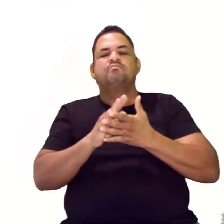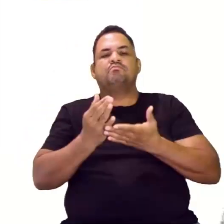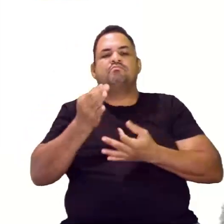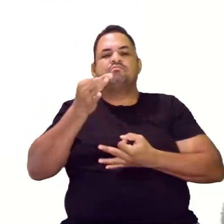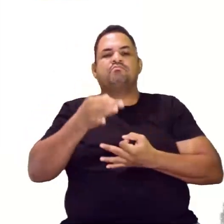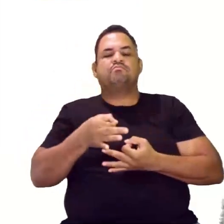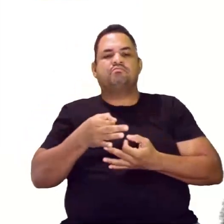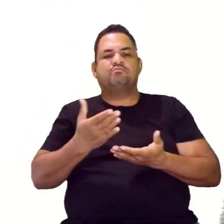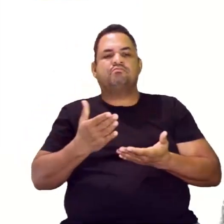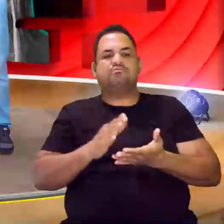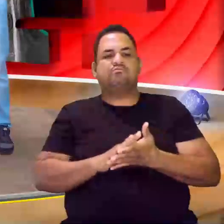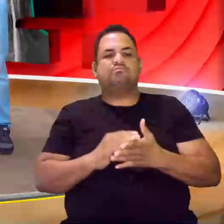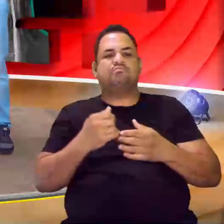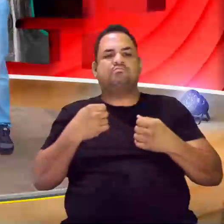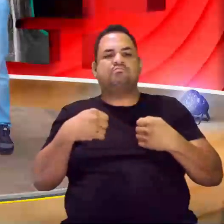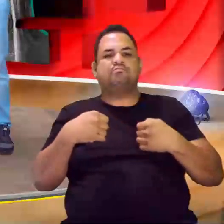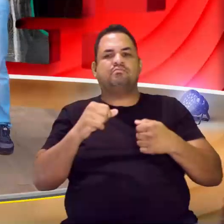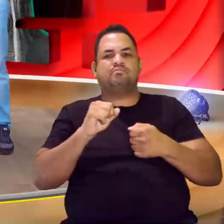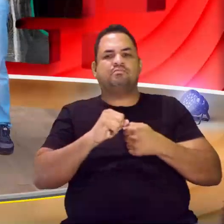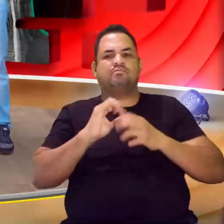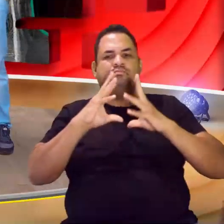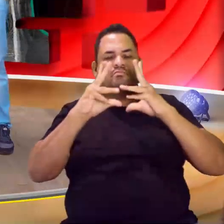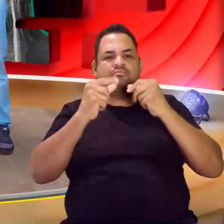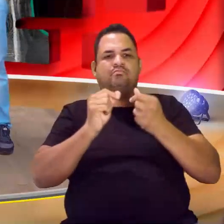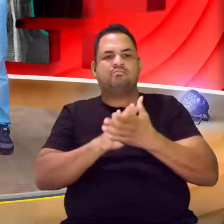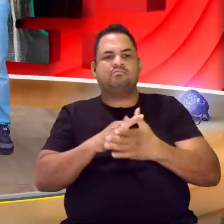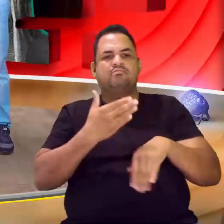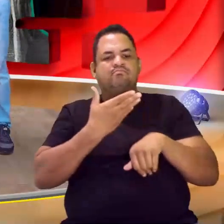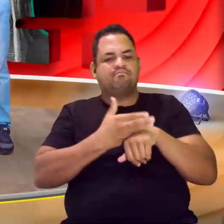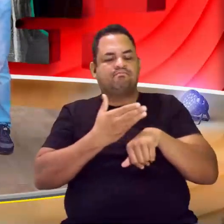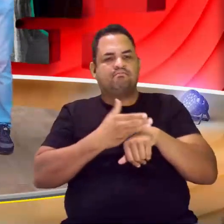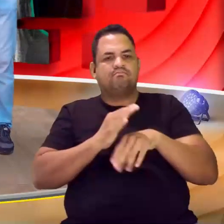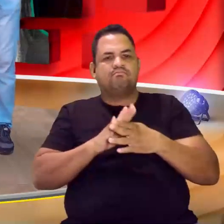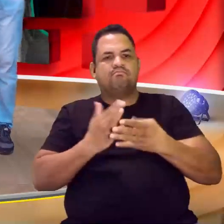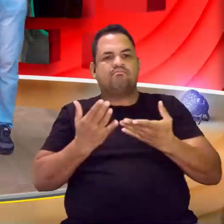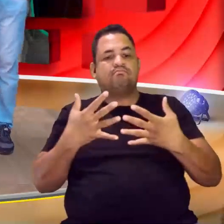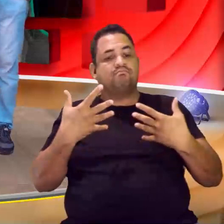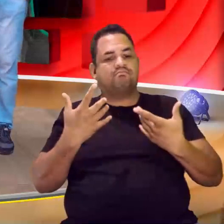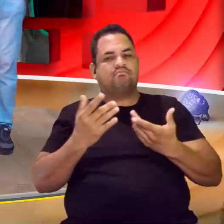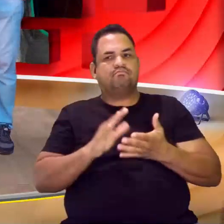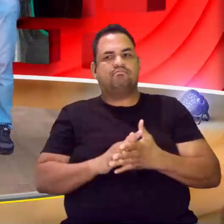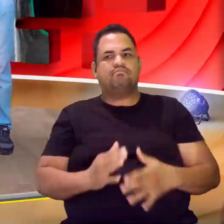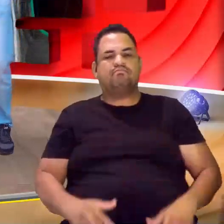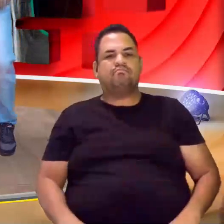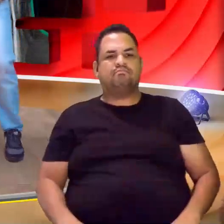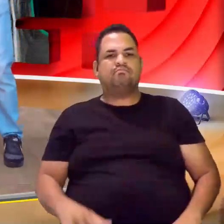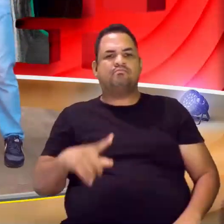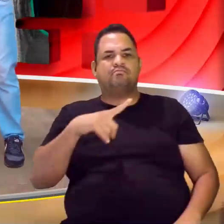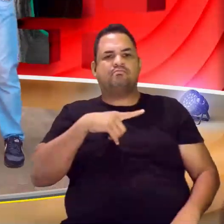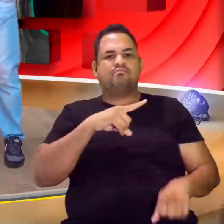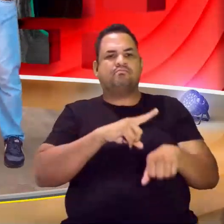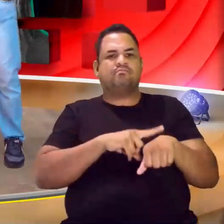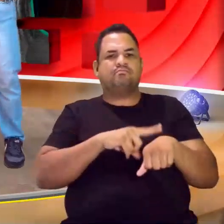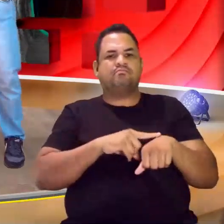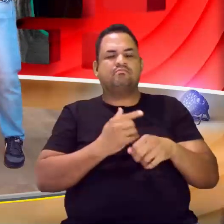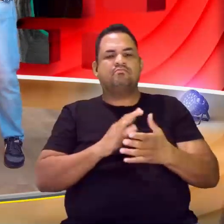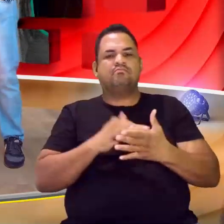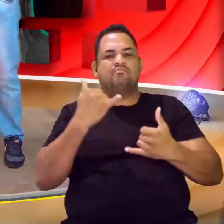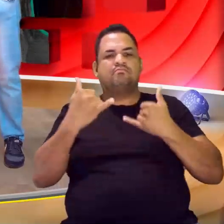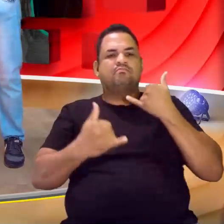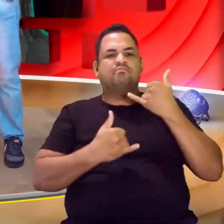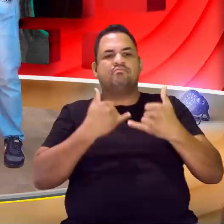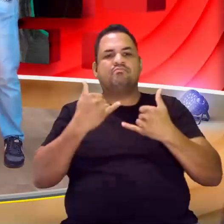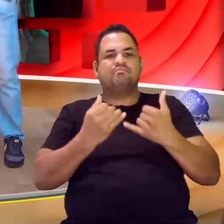são corretas, né? E às vezes... E tem que fazer todas. É, aí tá sujeito a pessoa confundir nesse sentido, tá? Temos um tempinho ainda, vamos ao